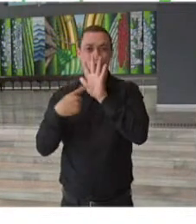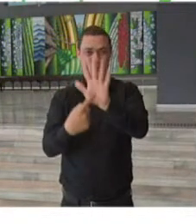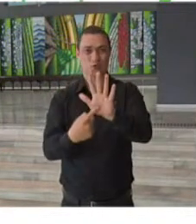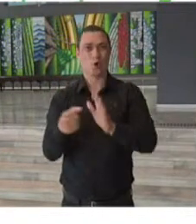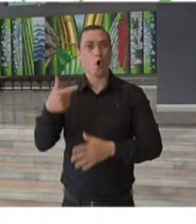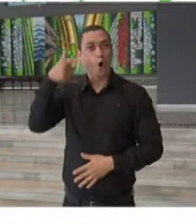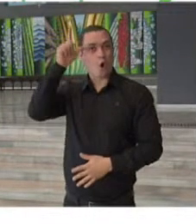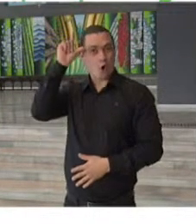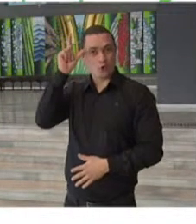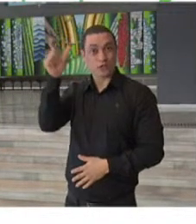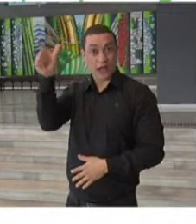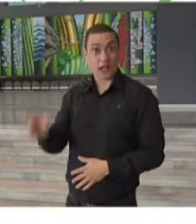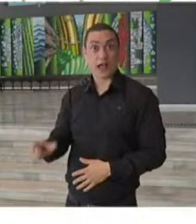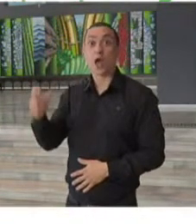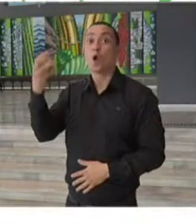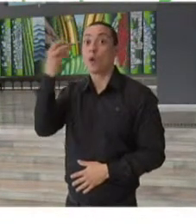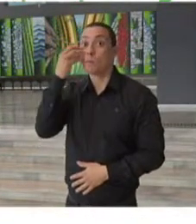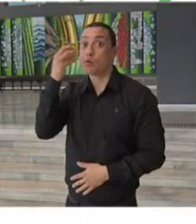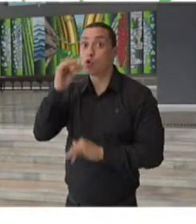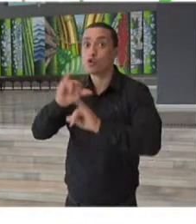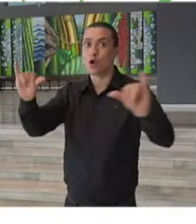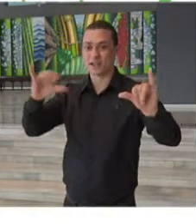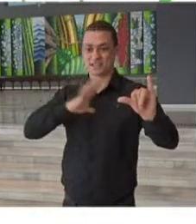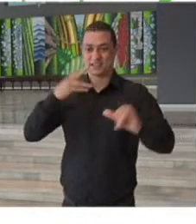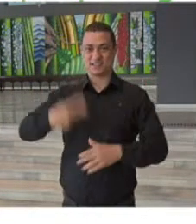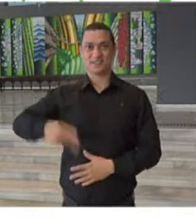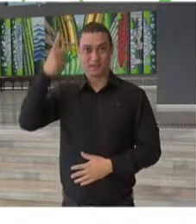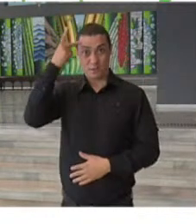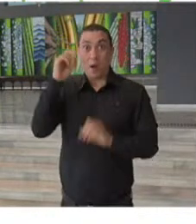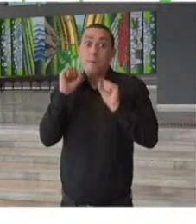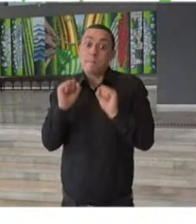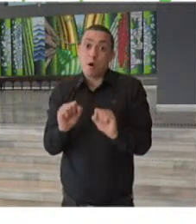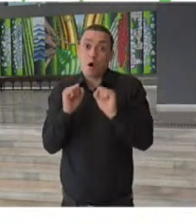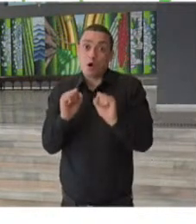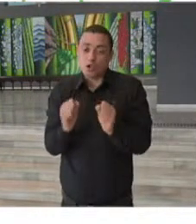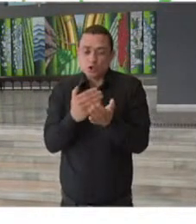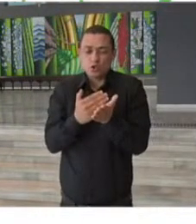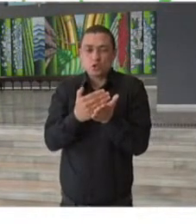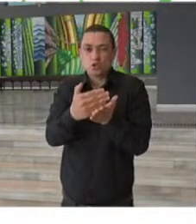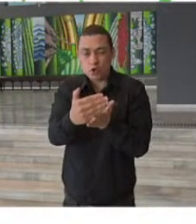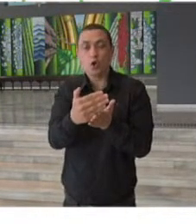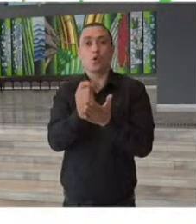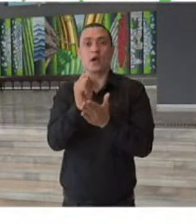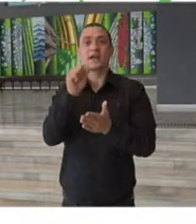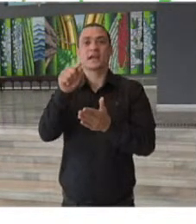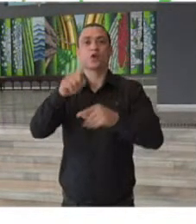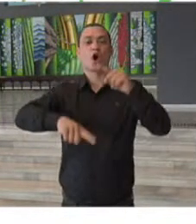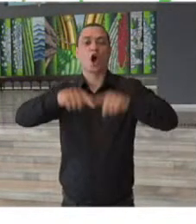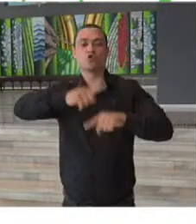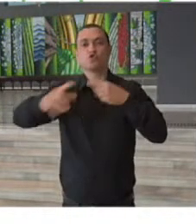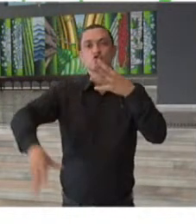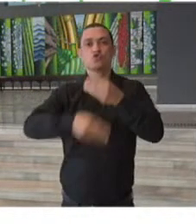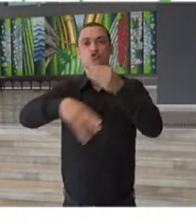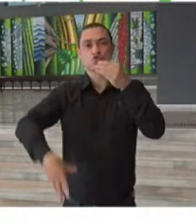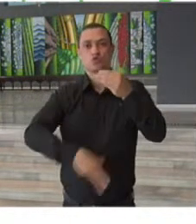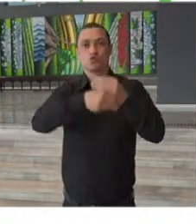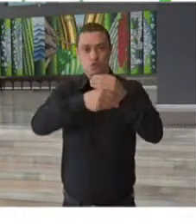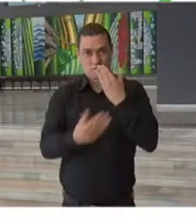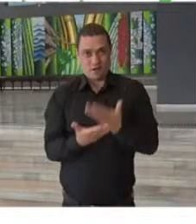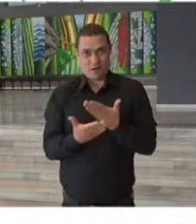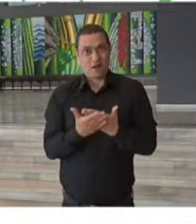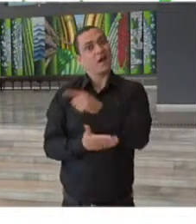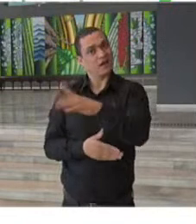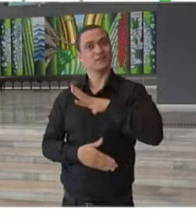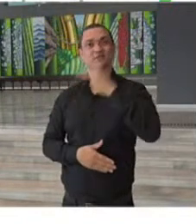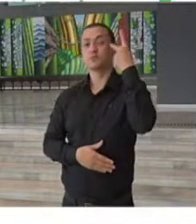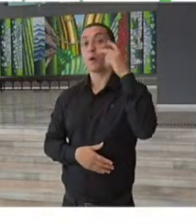anunciado ontem com o prefeito Bruno Covas. A cidade de São Paulo poderá ter atividades extracurriculares na